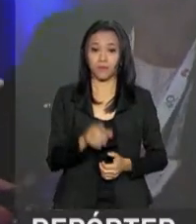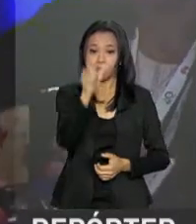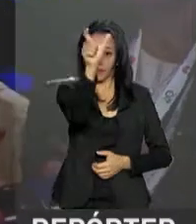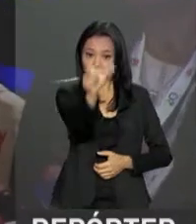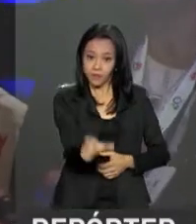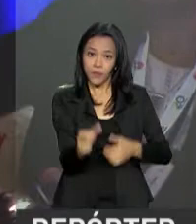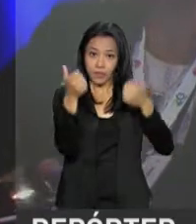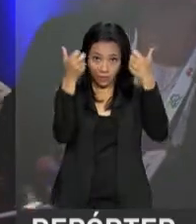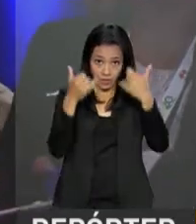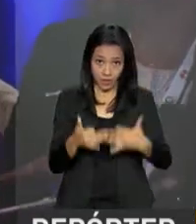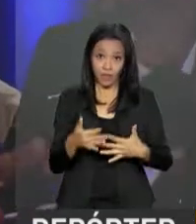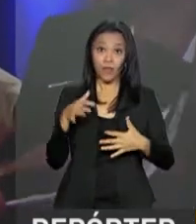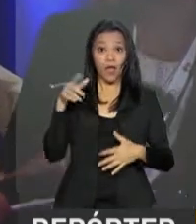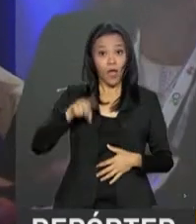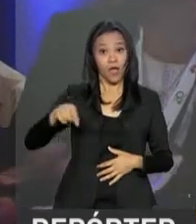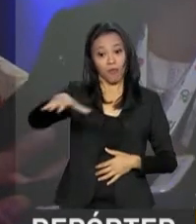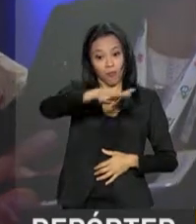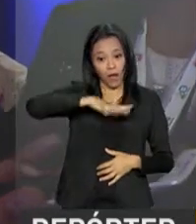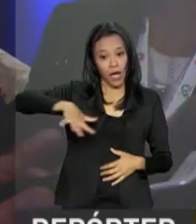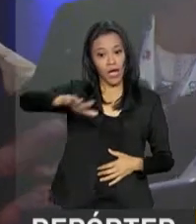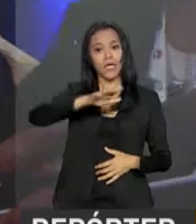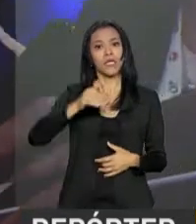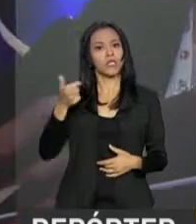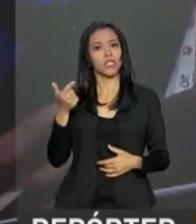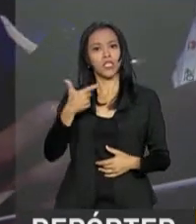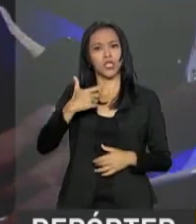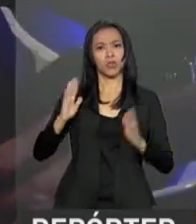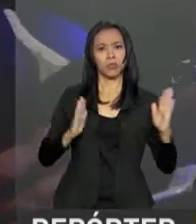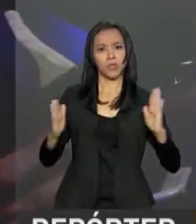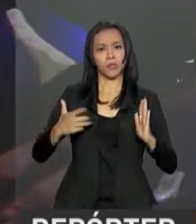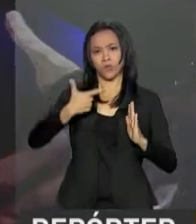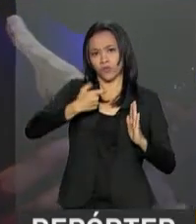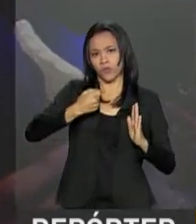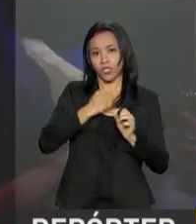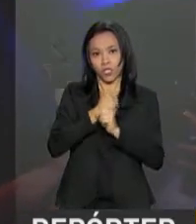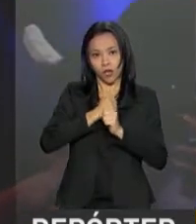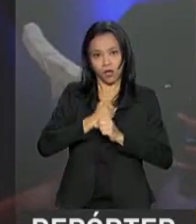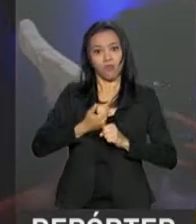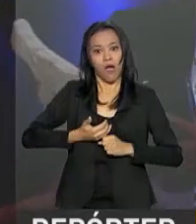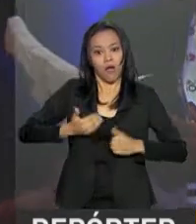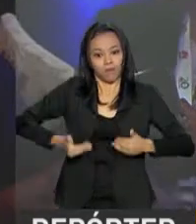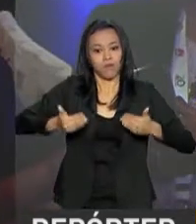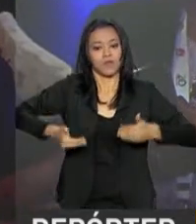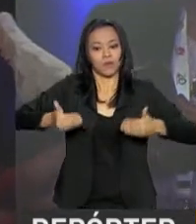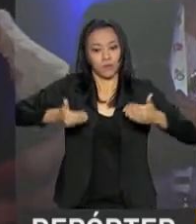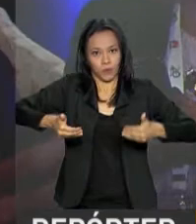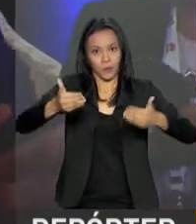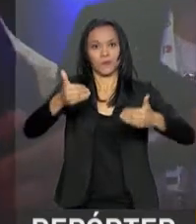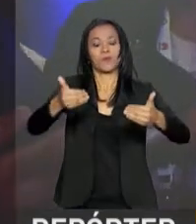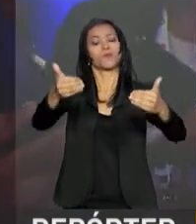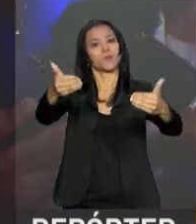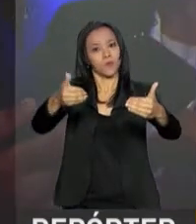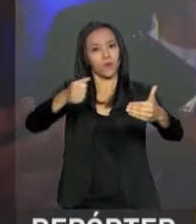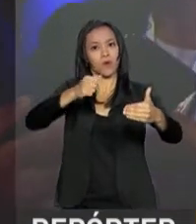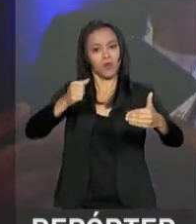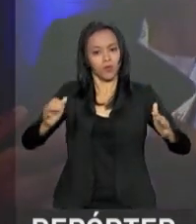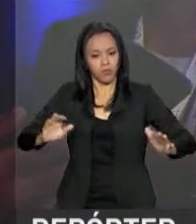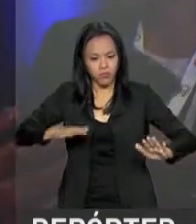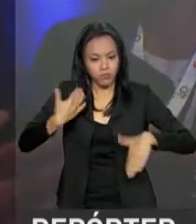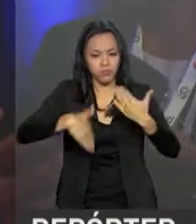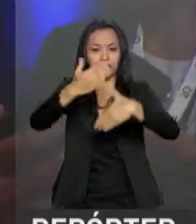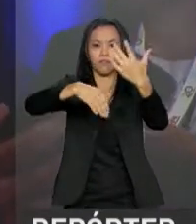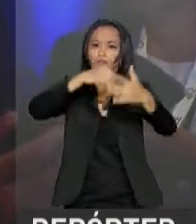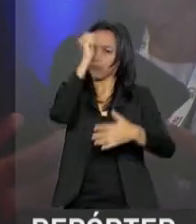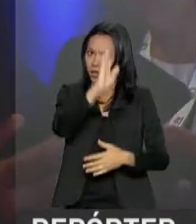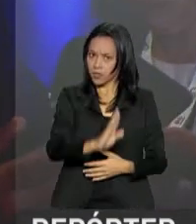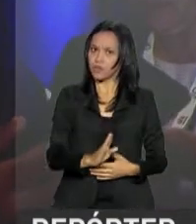setor que deu certo nesses 20 anos avançou muito tem uma contribuição notável o desenvolvimento do brasil com o crescimento que